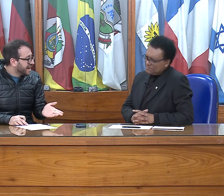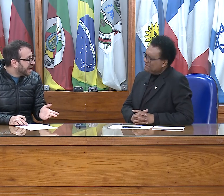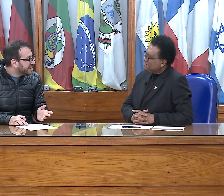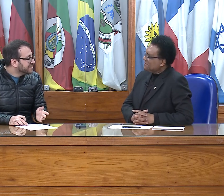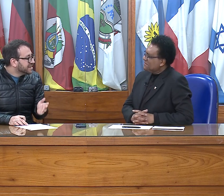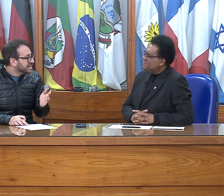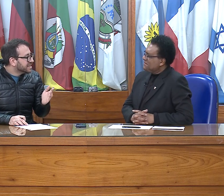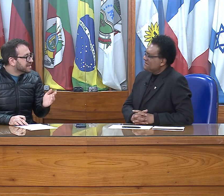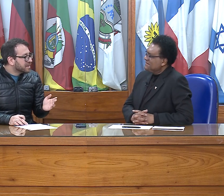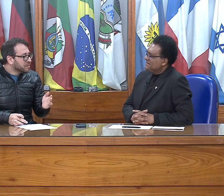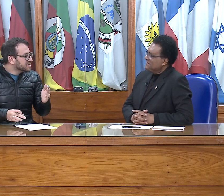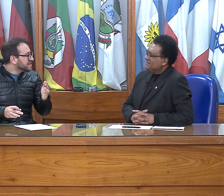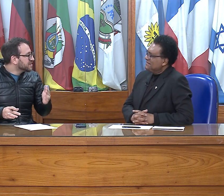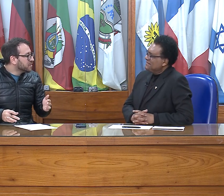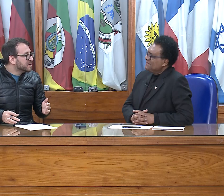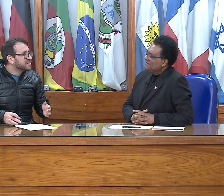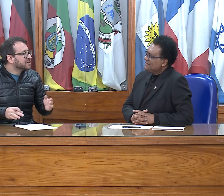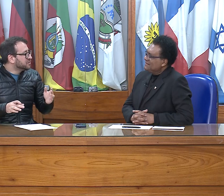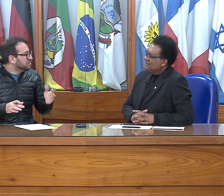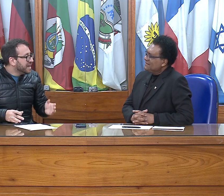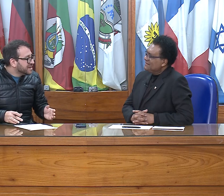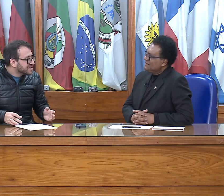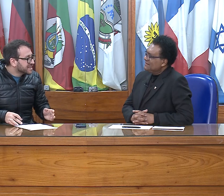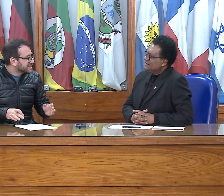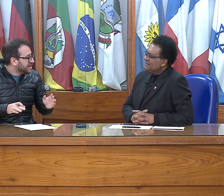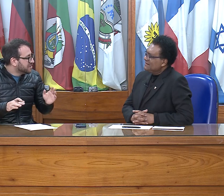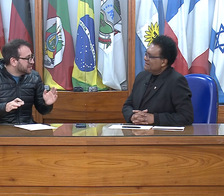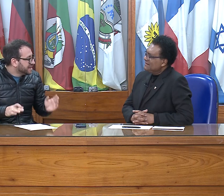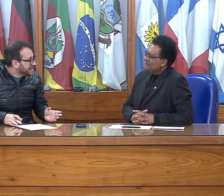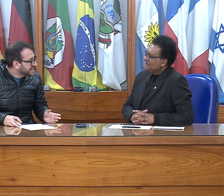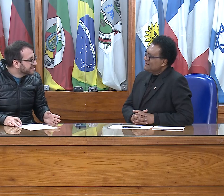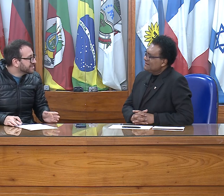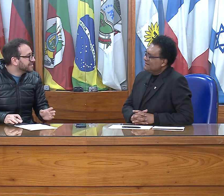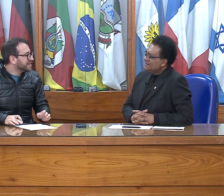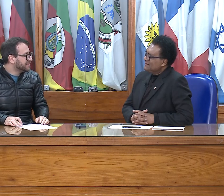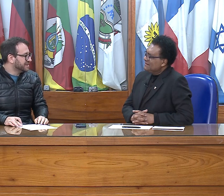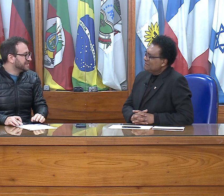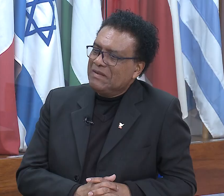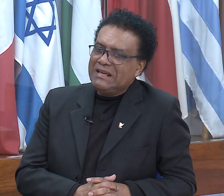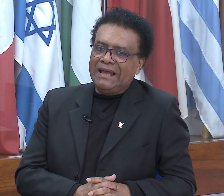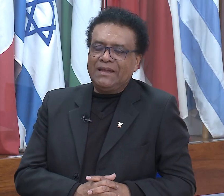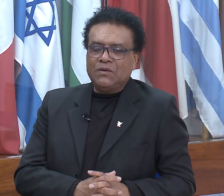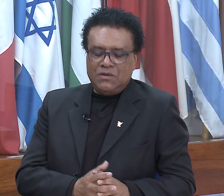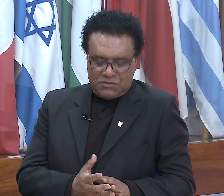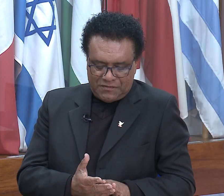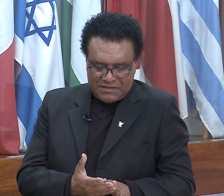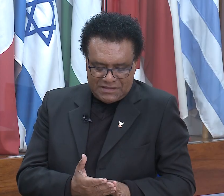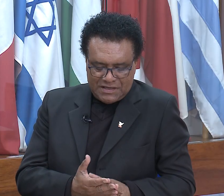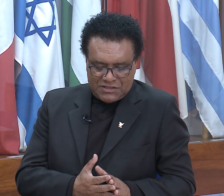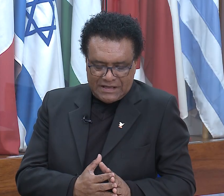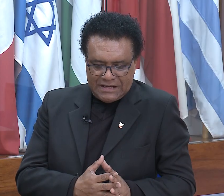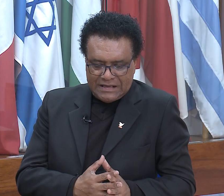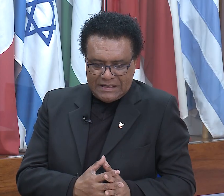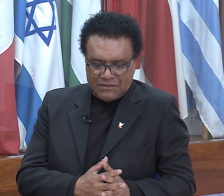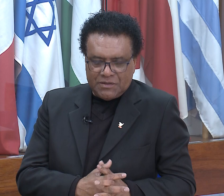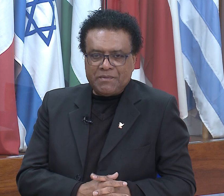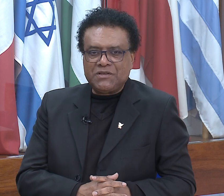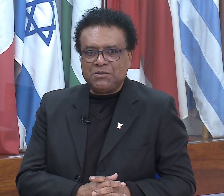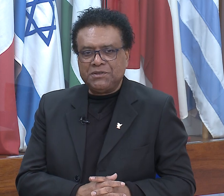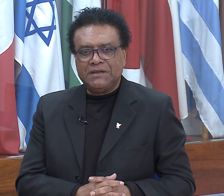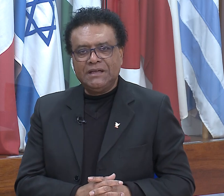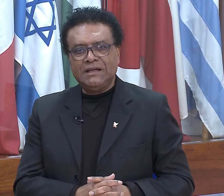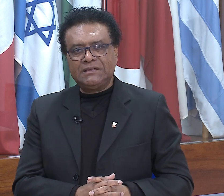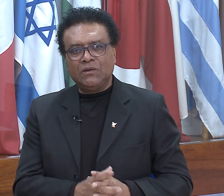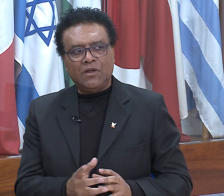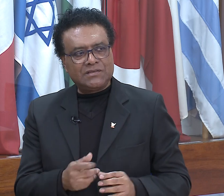de carro tá tudo bem Você tá se recuperando eu eu sofri um acidente na no